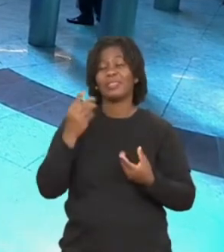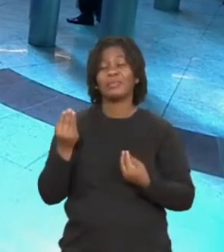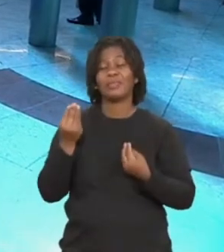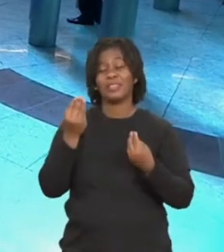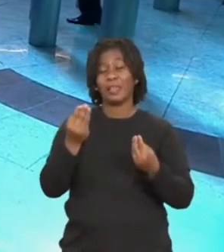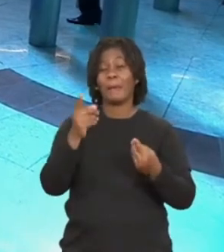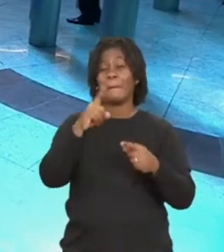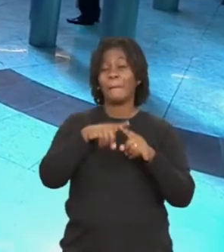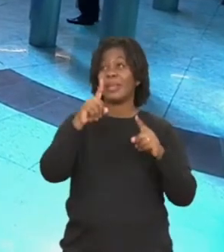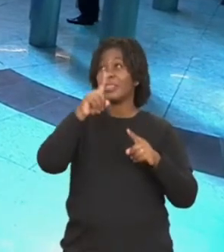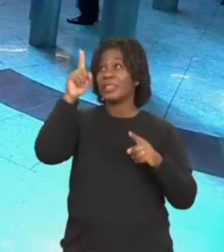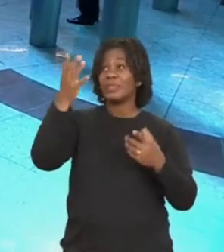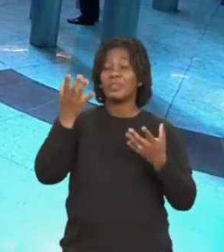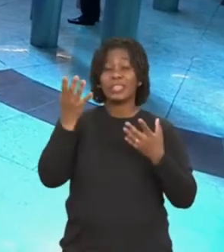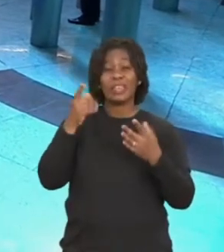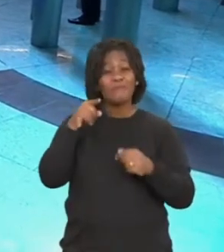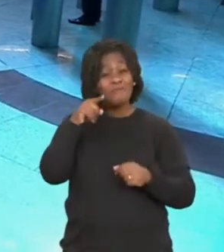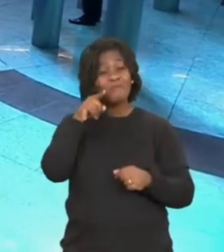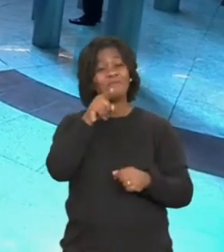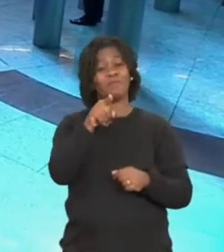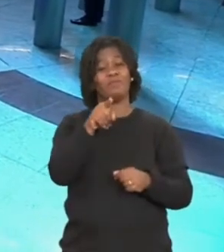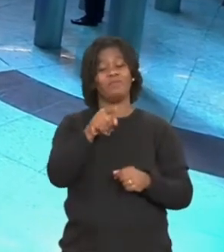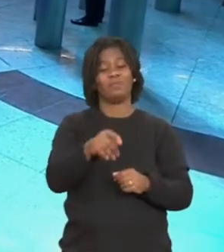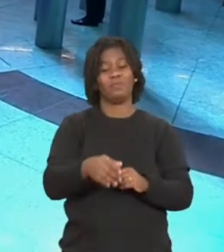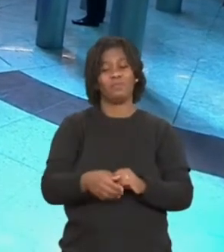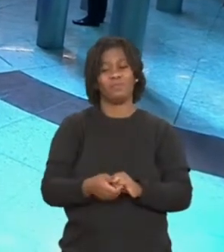Mas Ele quer você.